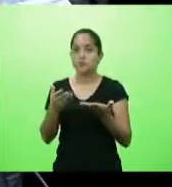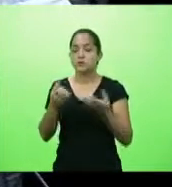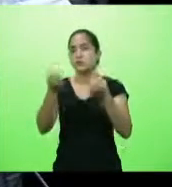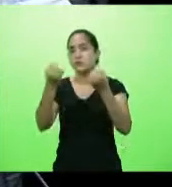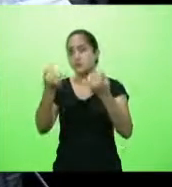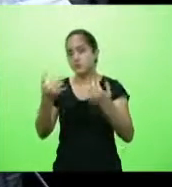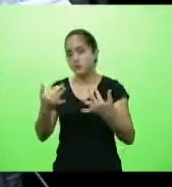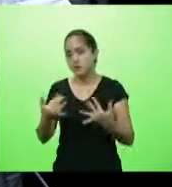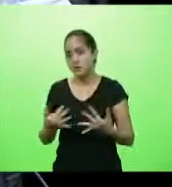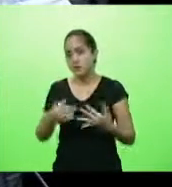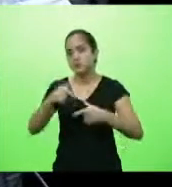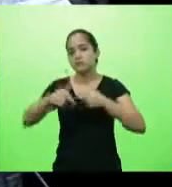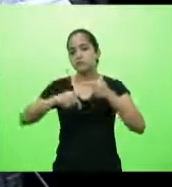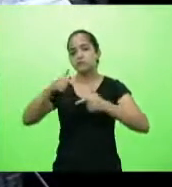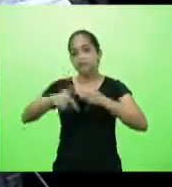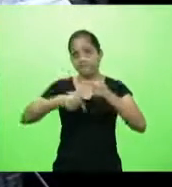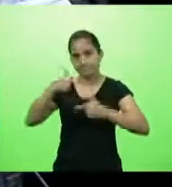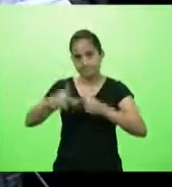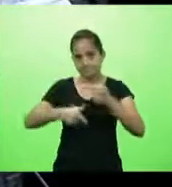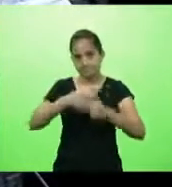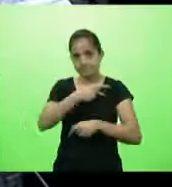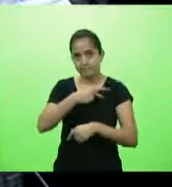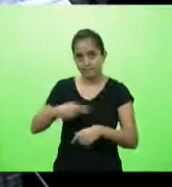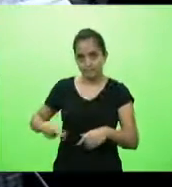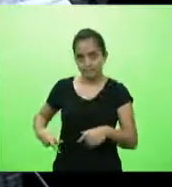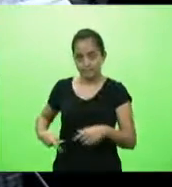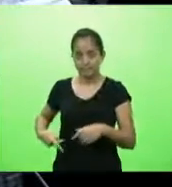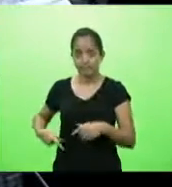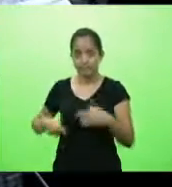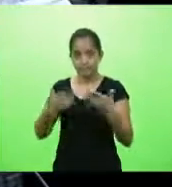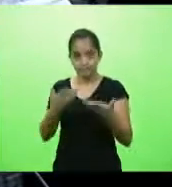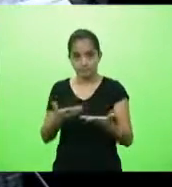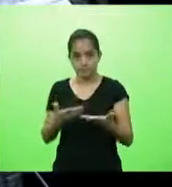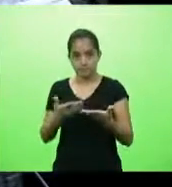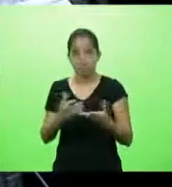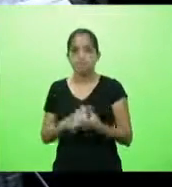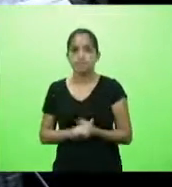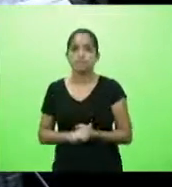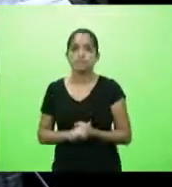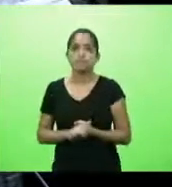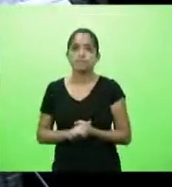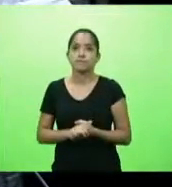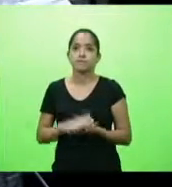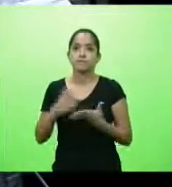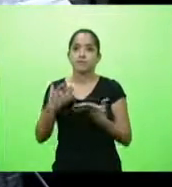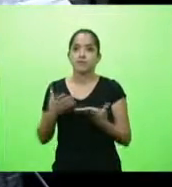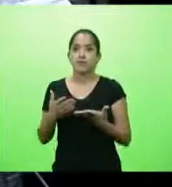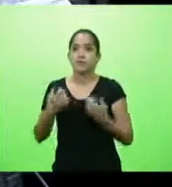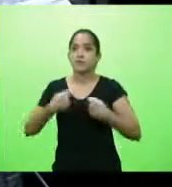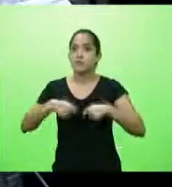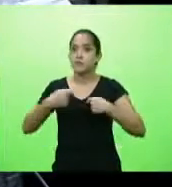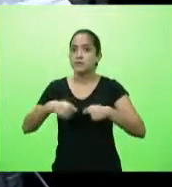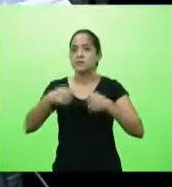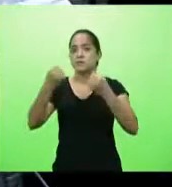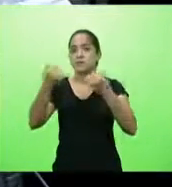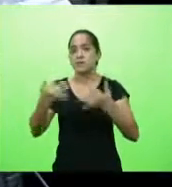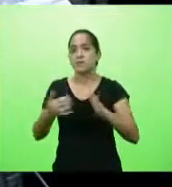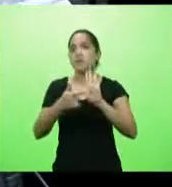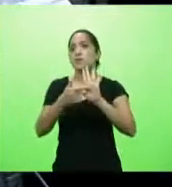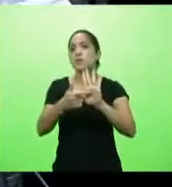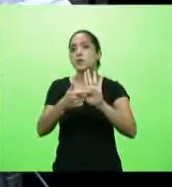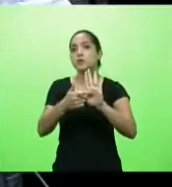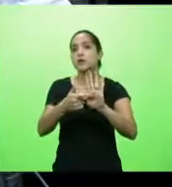o grande trabalho do presidente frente à questão das vacinas. Não posso deixar de fazer jus a